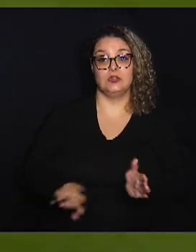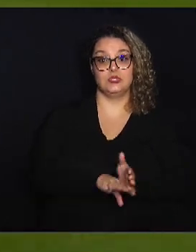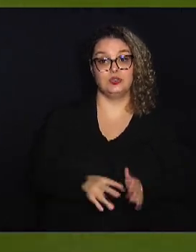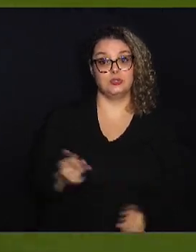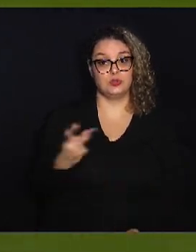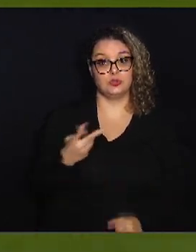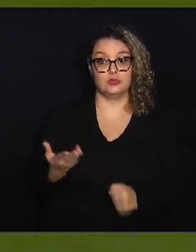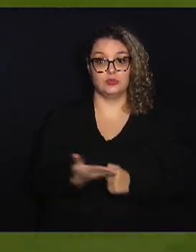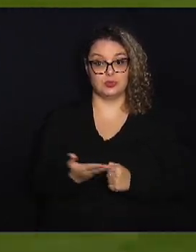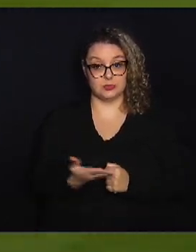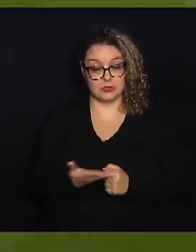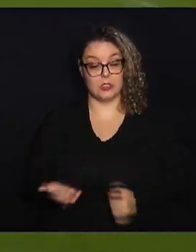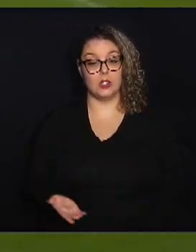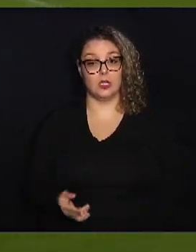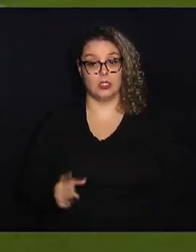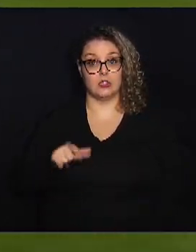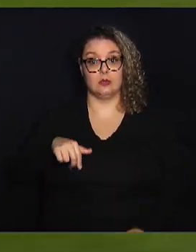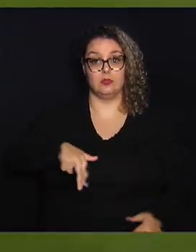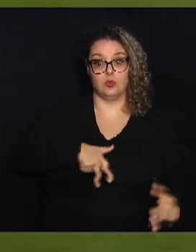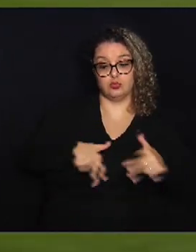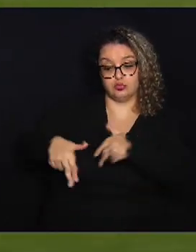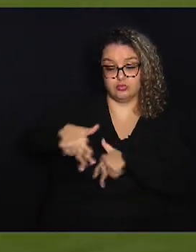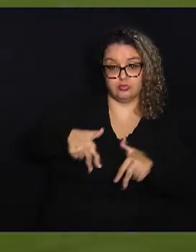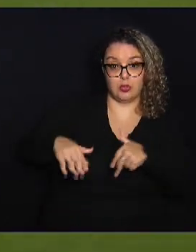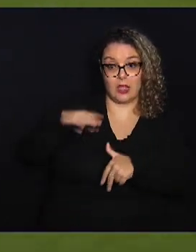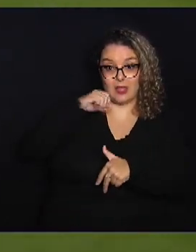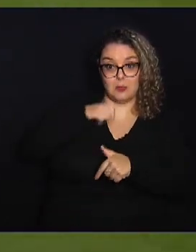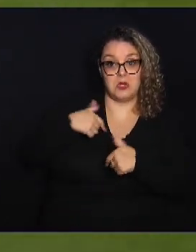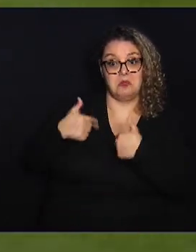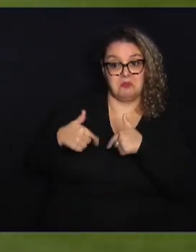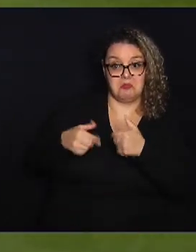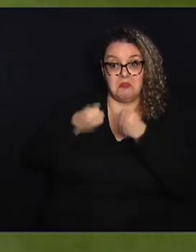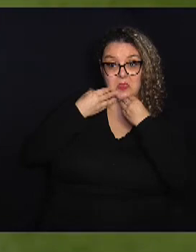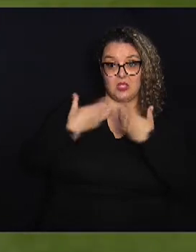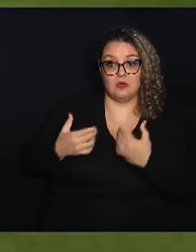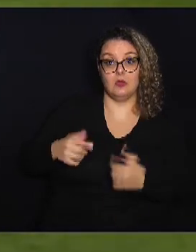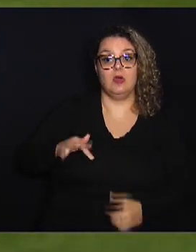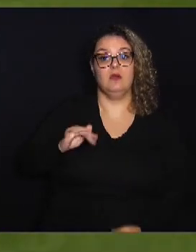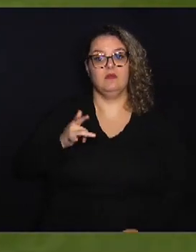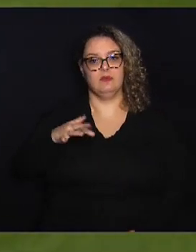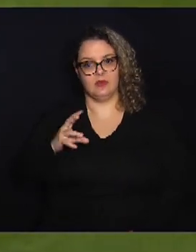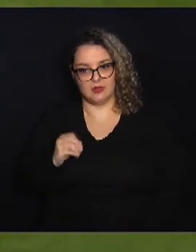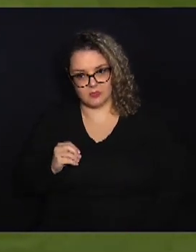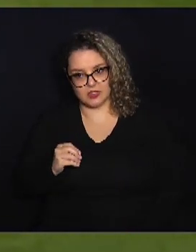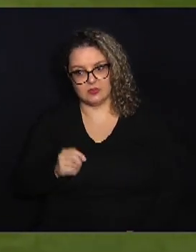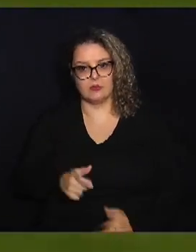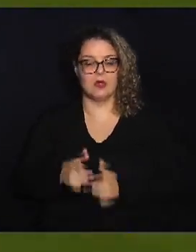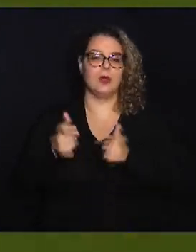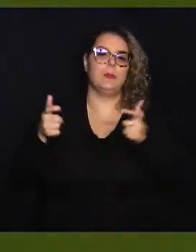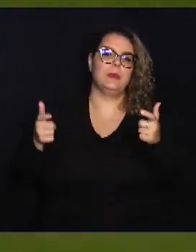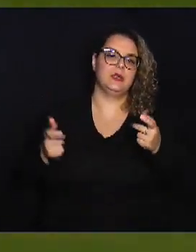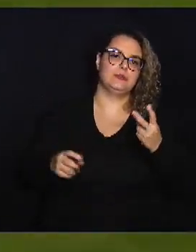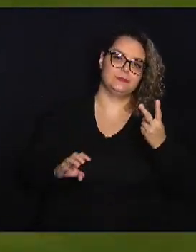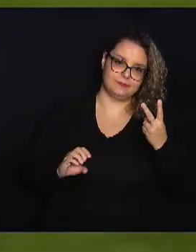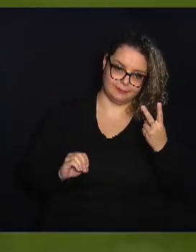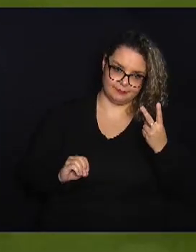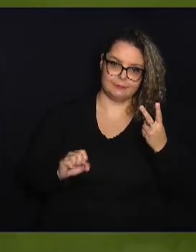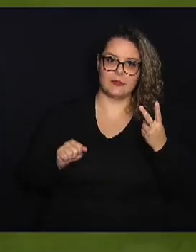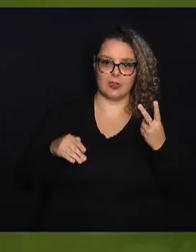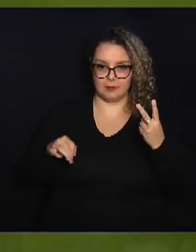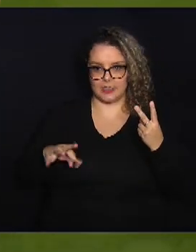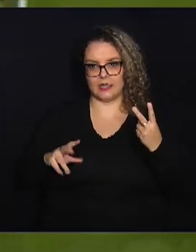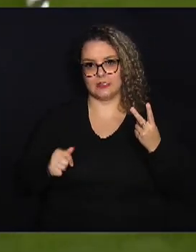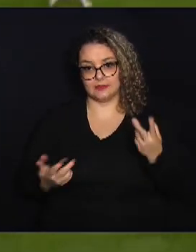após jogada rápida e bem trabalhada, Fabinho aumenta a vantagem, 2-0 América,